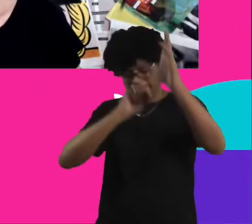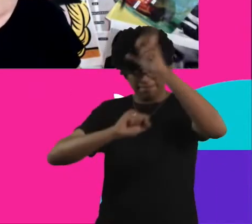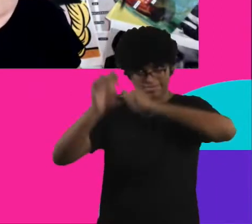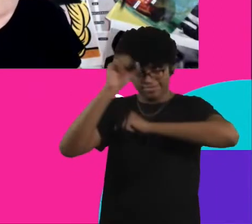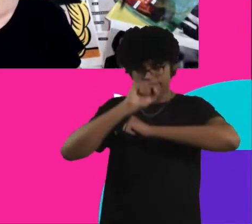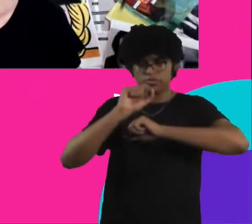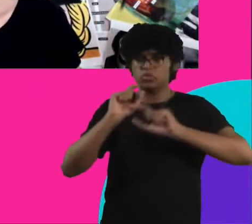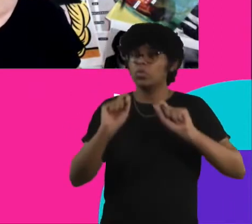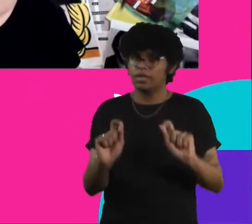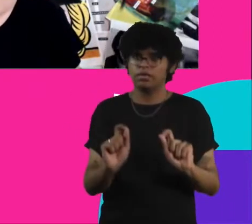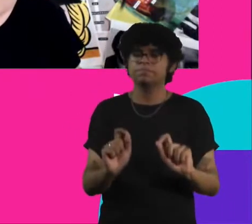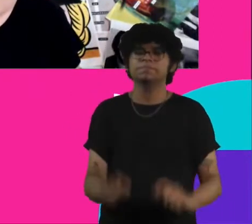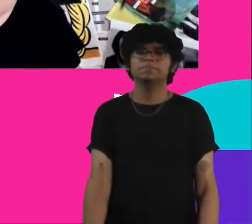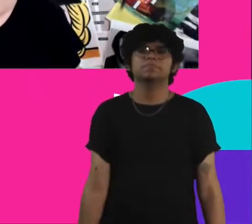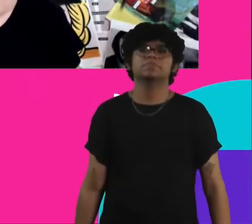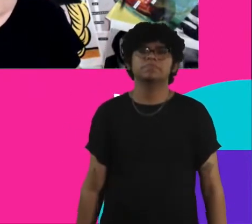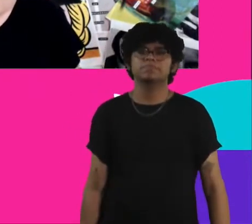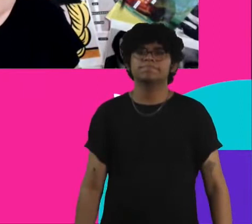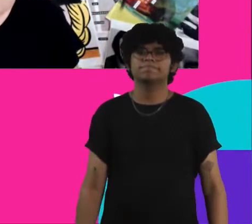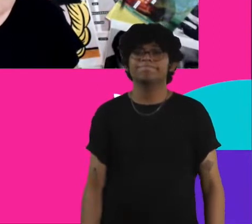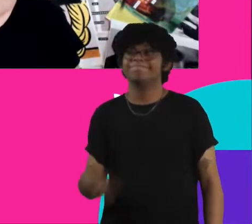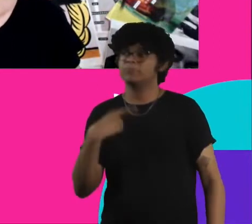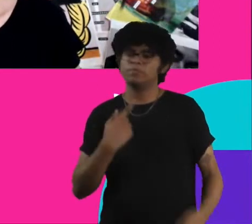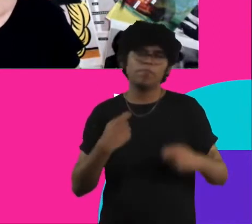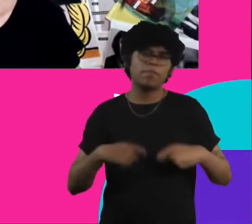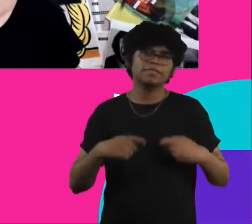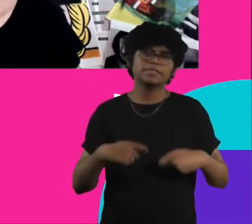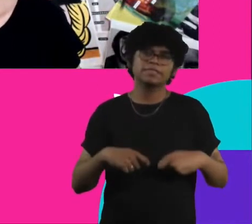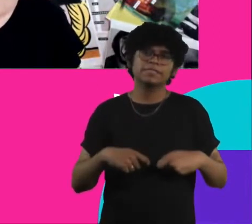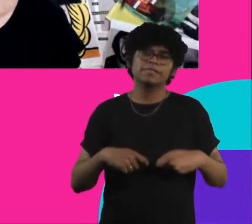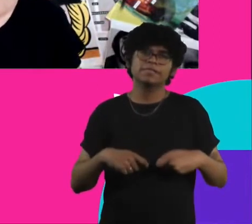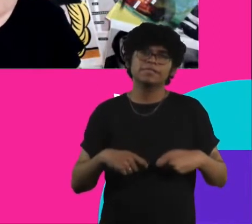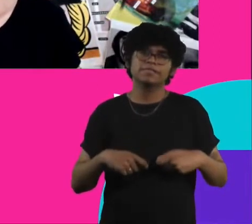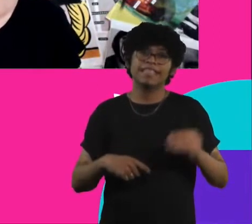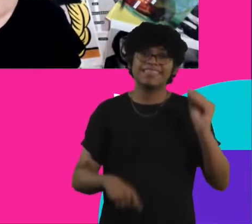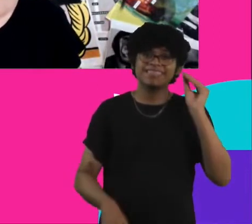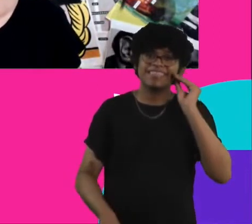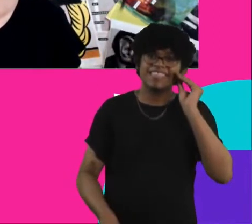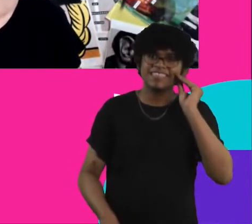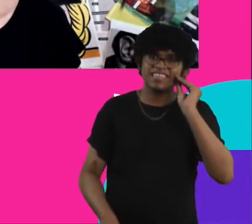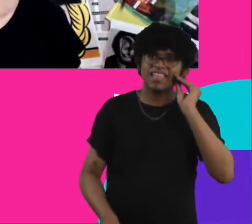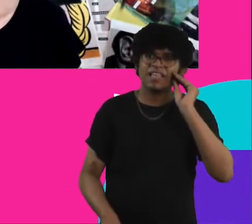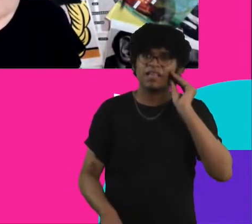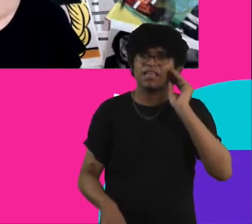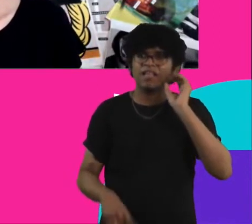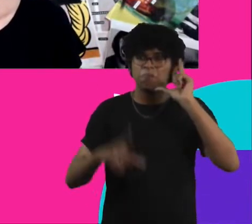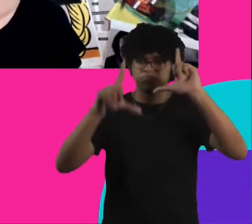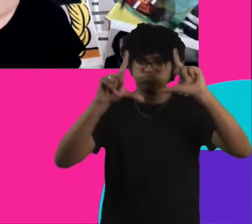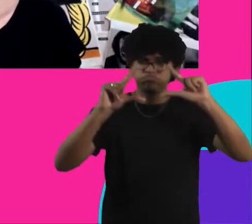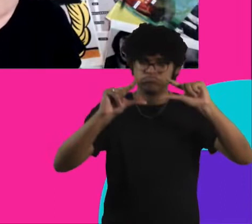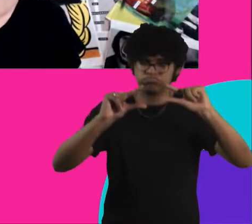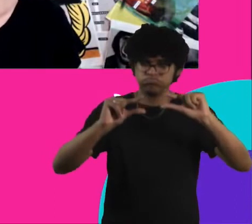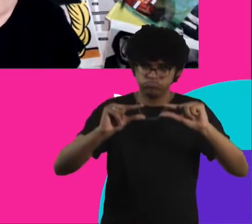seguinte. A gente precisa, de uma vez por todas, tentar, se não encerrar, mas pelo menos diminuir, com